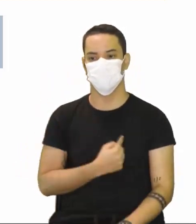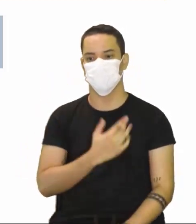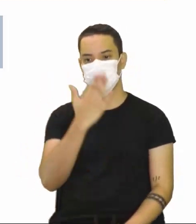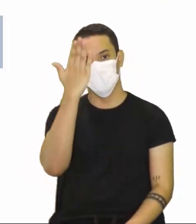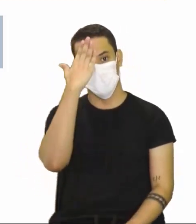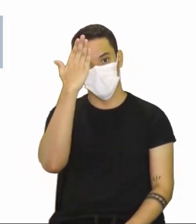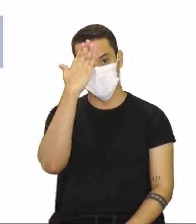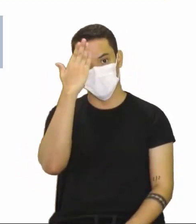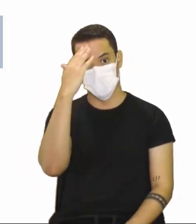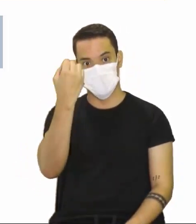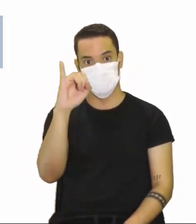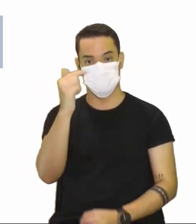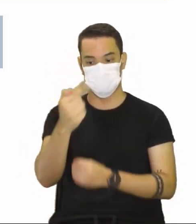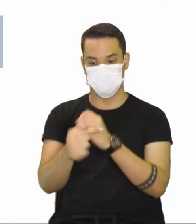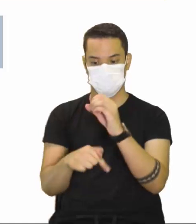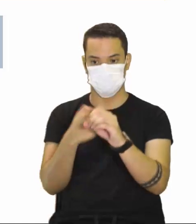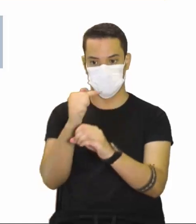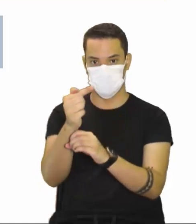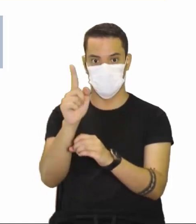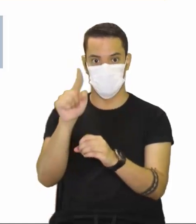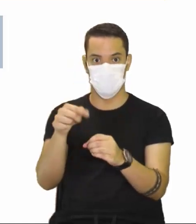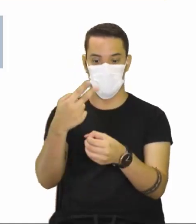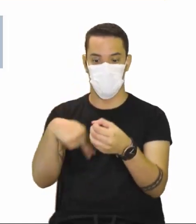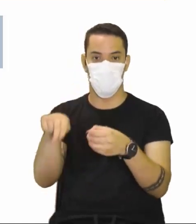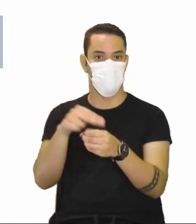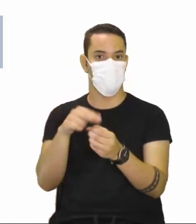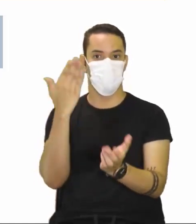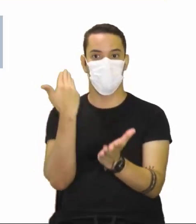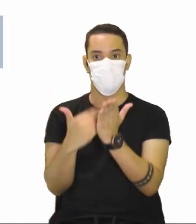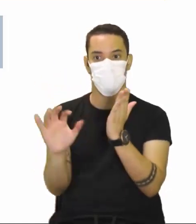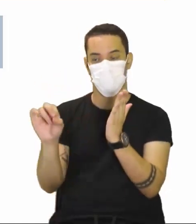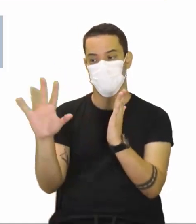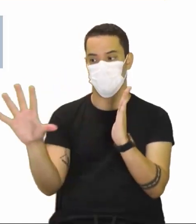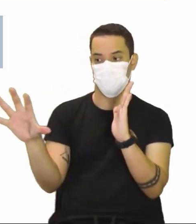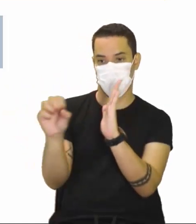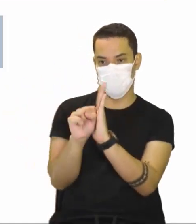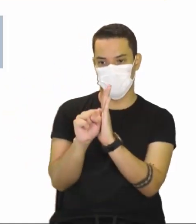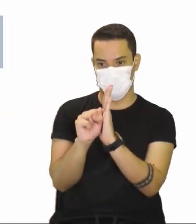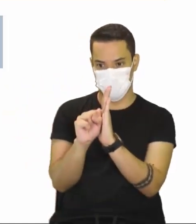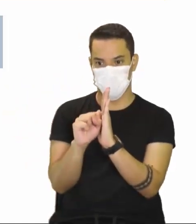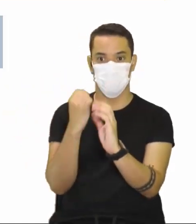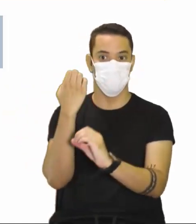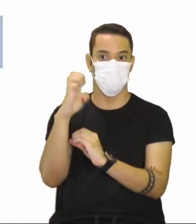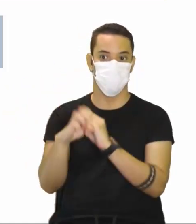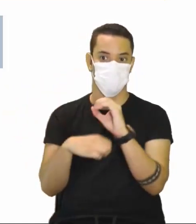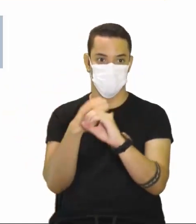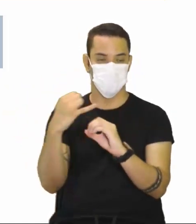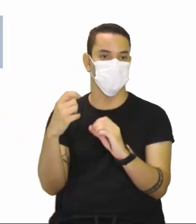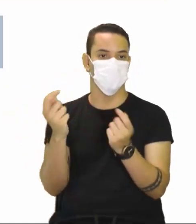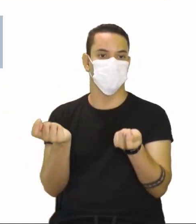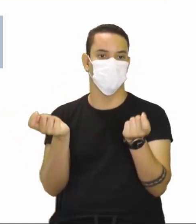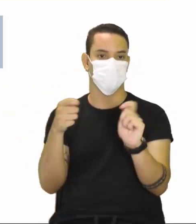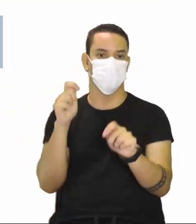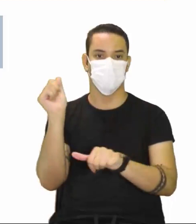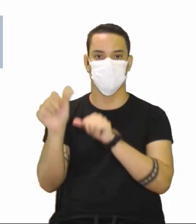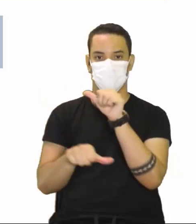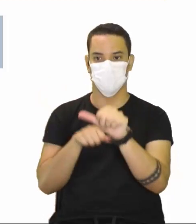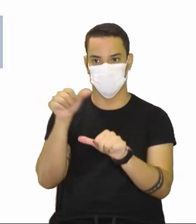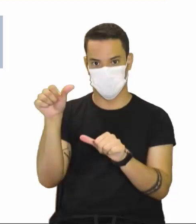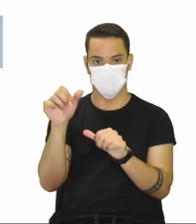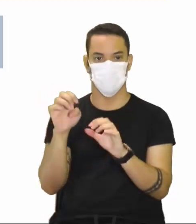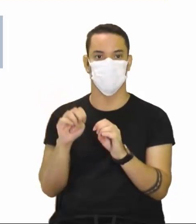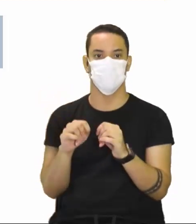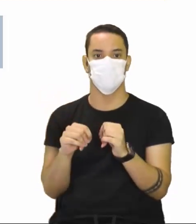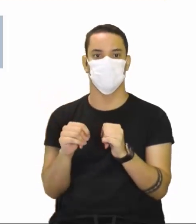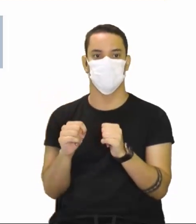sabemos que quando um átomo eletricamente neutro perde ou recebe elétrons, ele deixa de ser um átomo